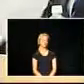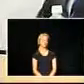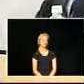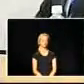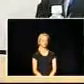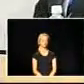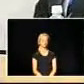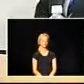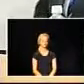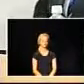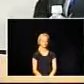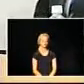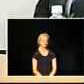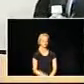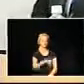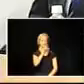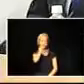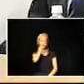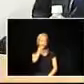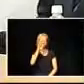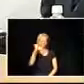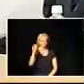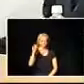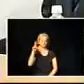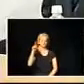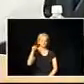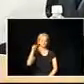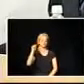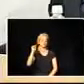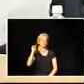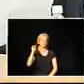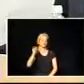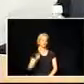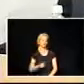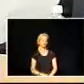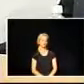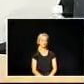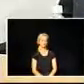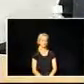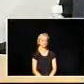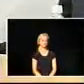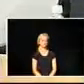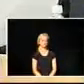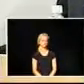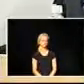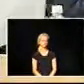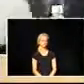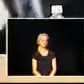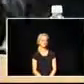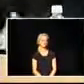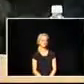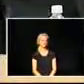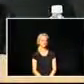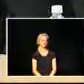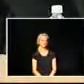fauna brasileira. Artigo 1º, passa a denominar-se Rua Bentivi.